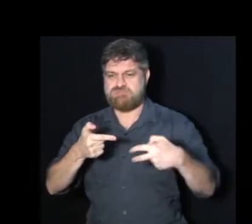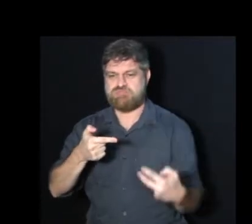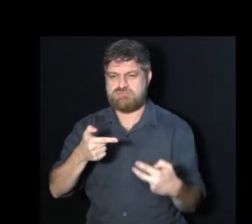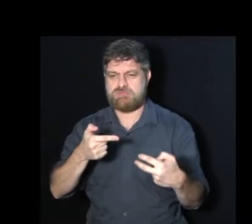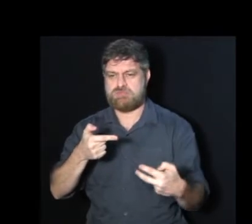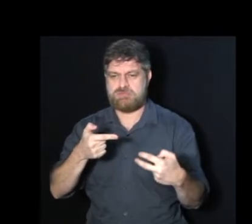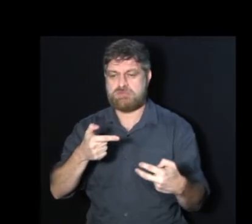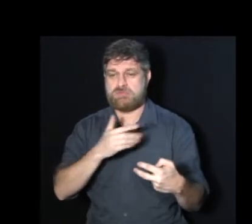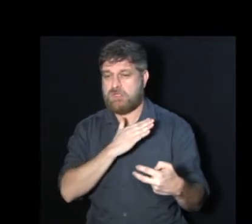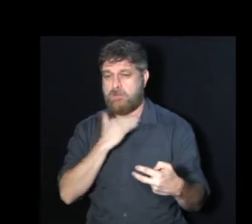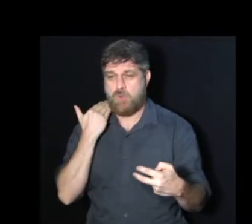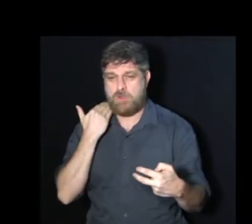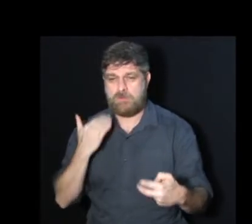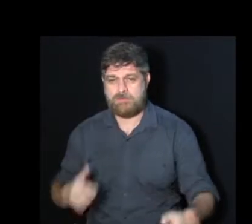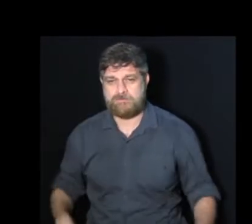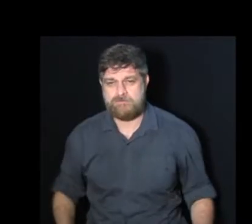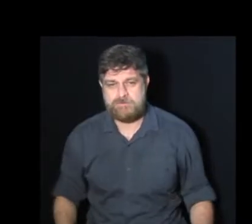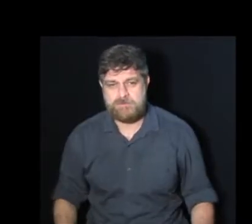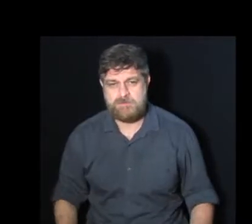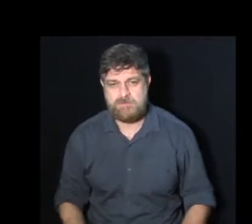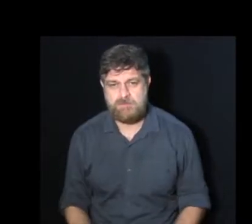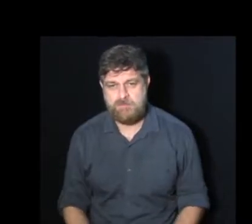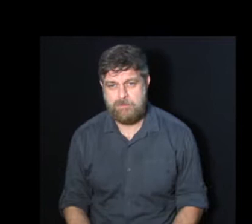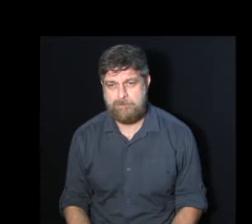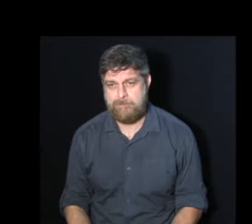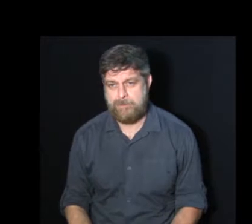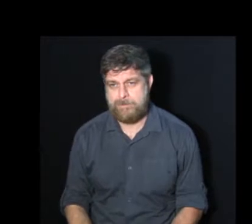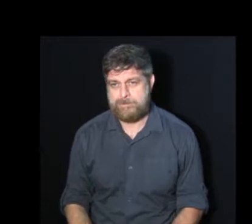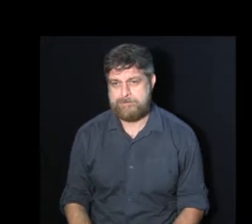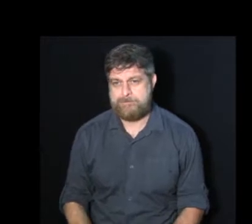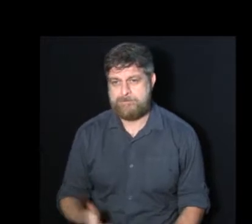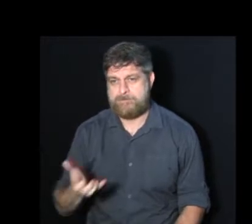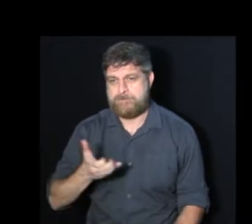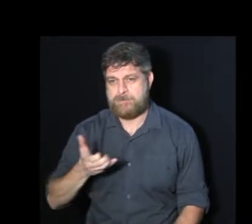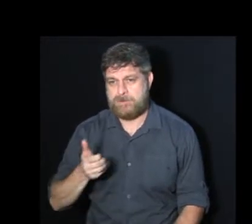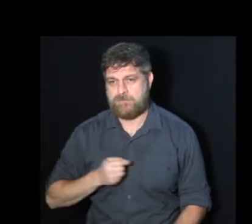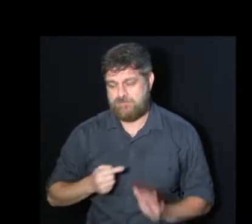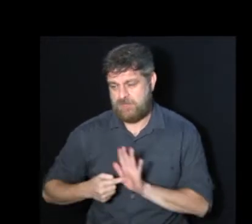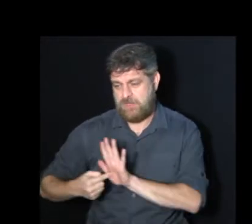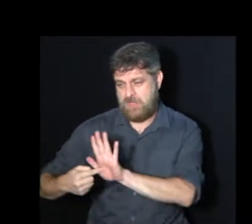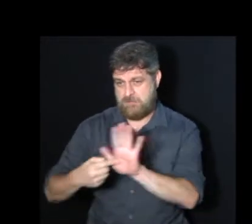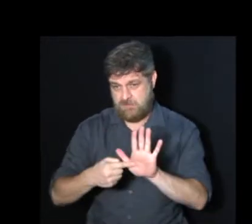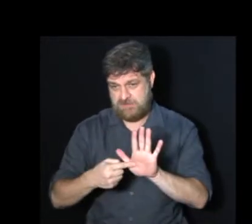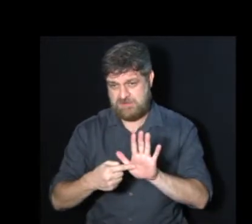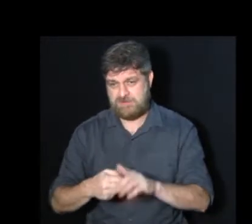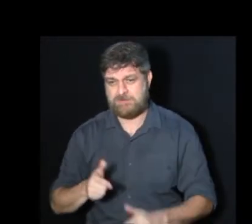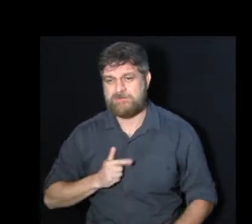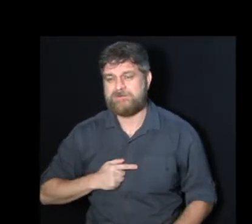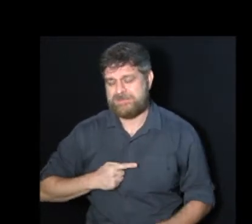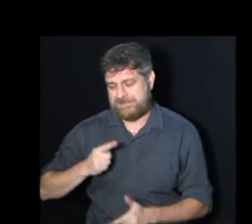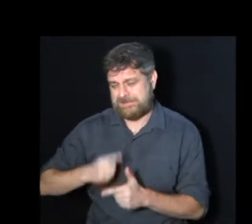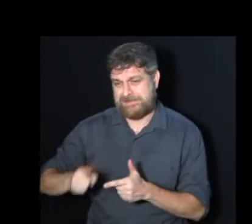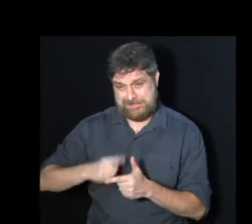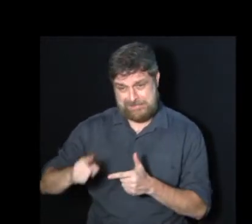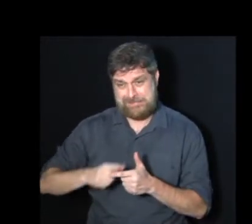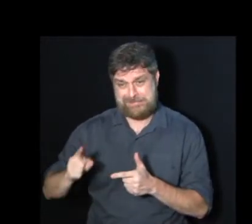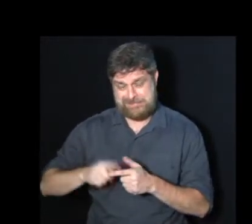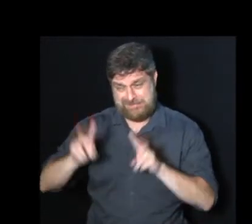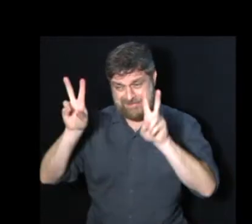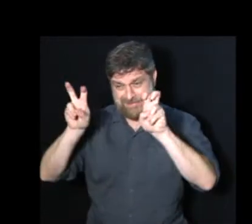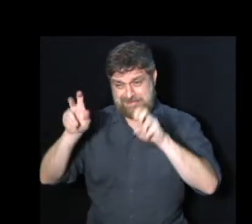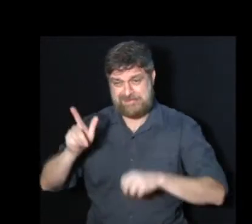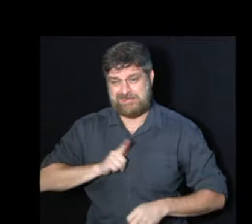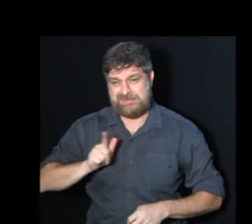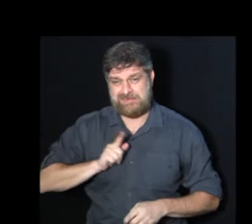Pode passar, por favor. E para poder abarcar toda essa situação,